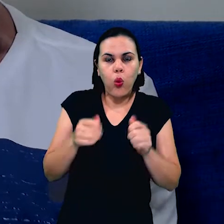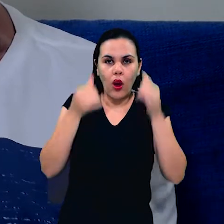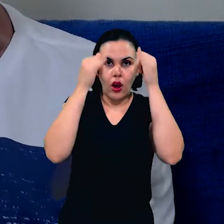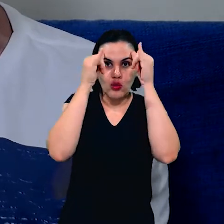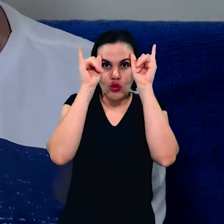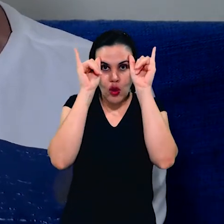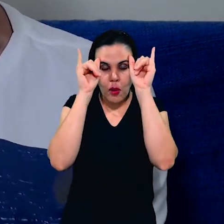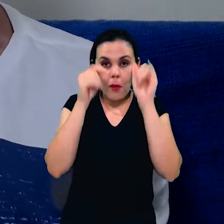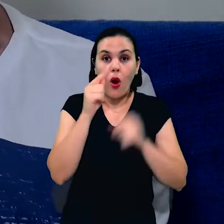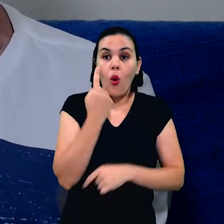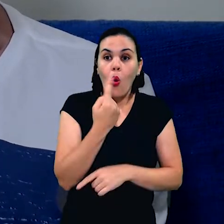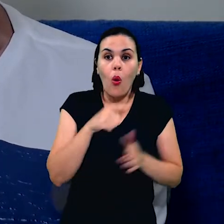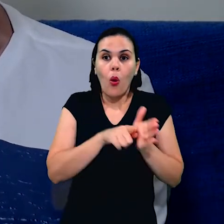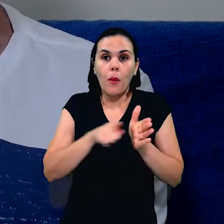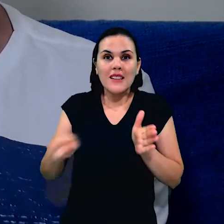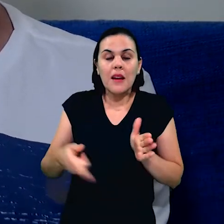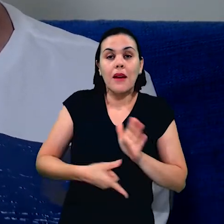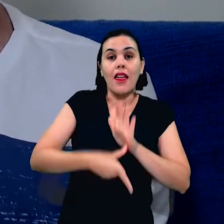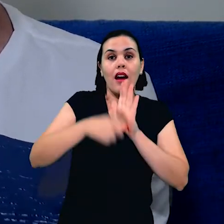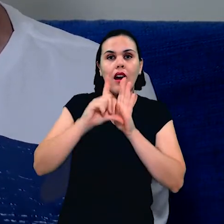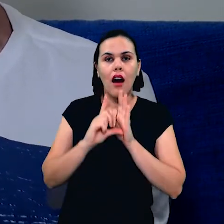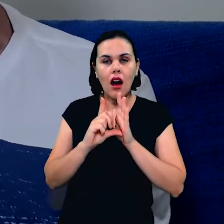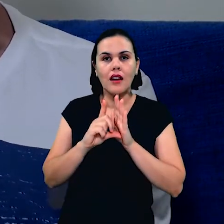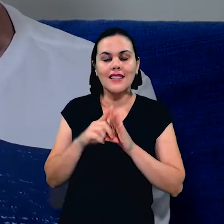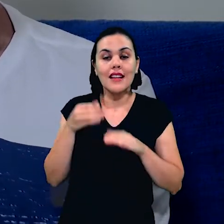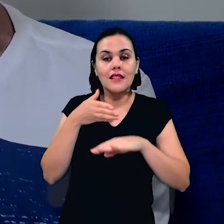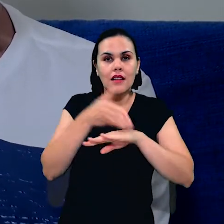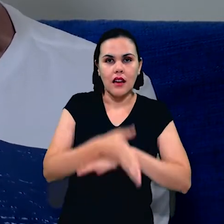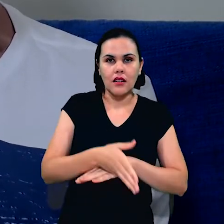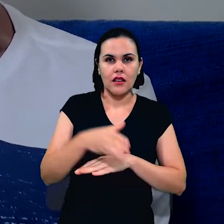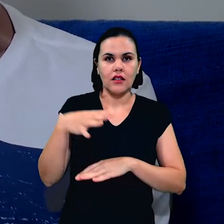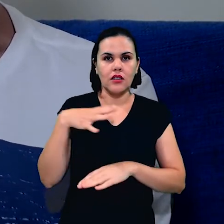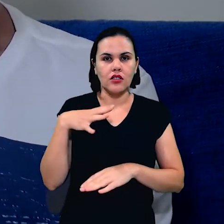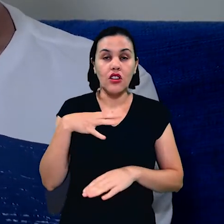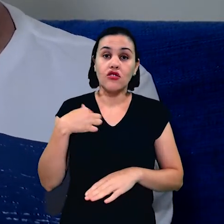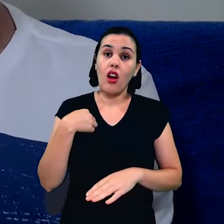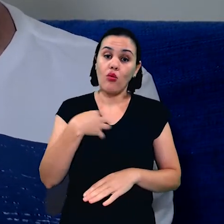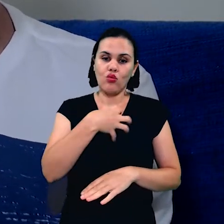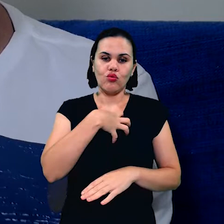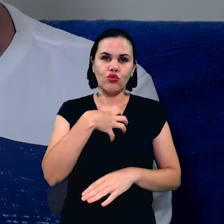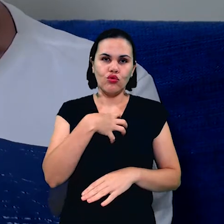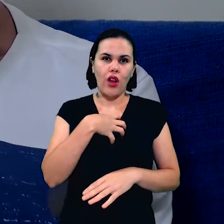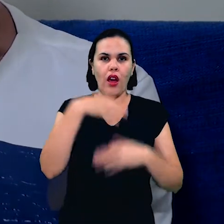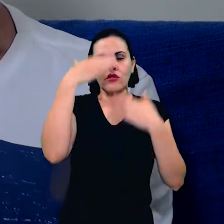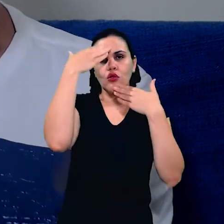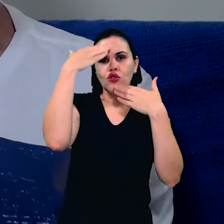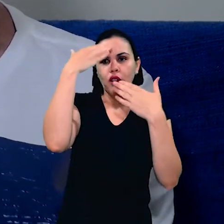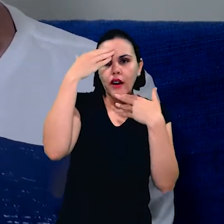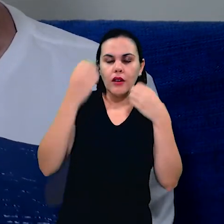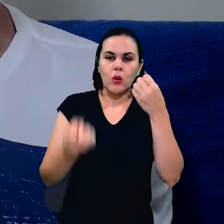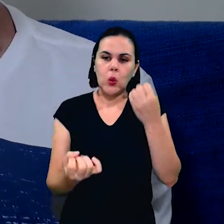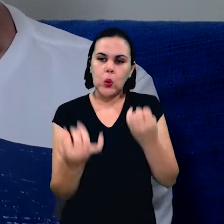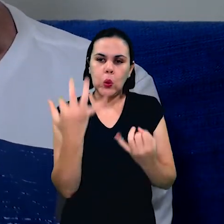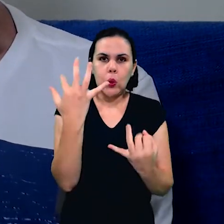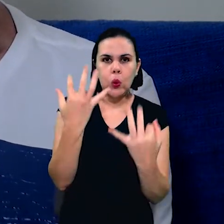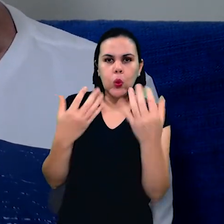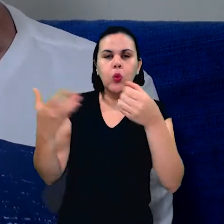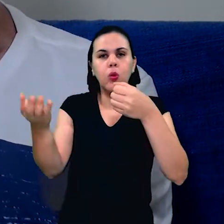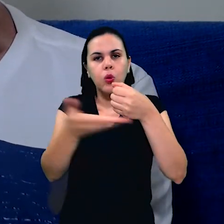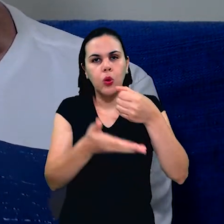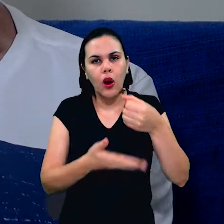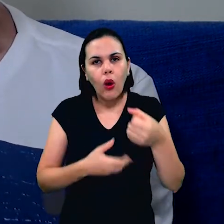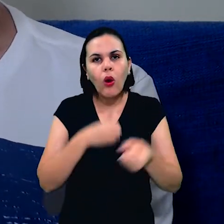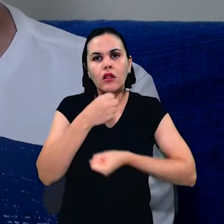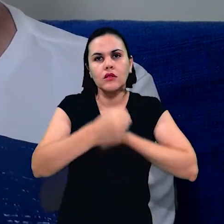semana antes do dia da festa, eles entram na cidade, porque é uma forma de agradecer a fartura, né, da colheita